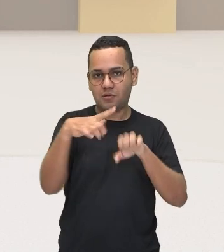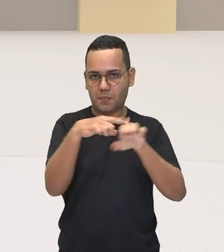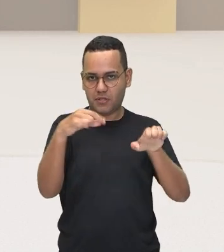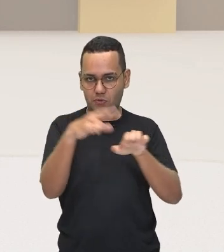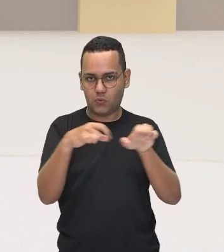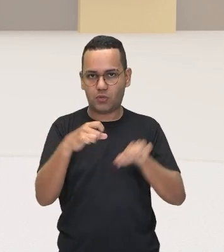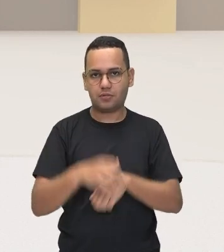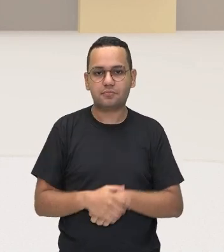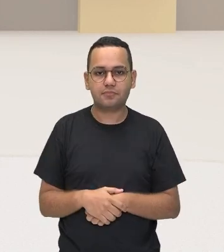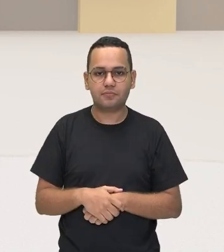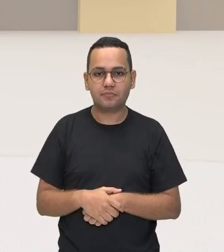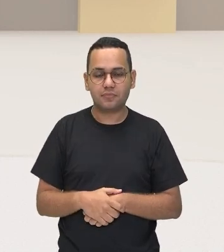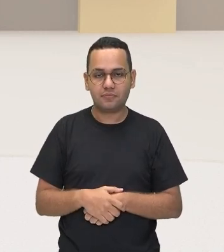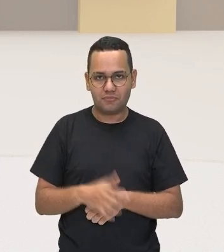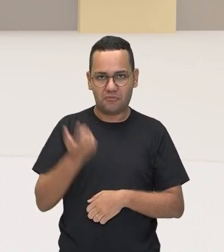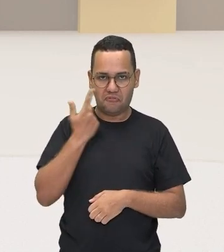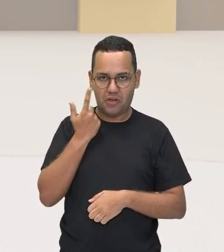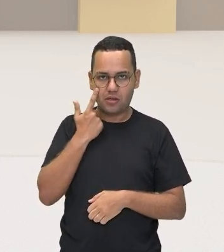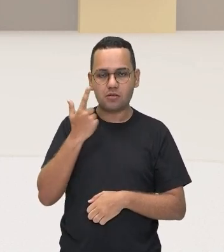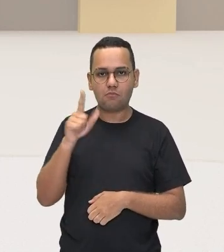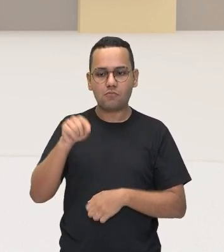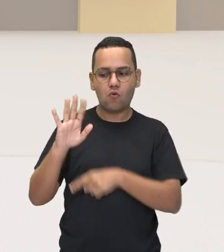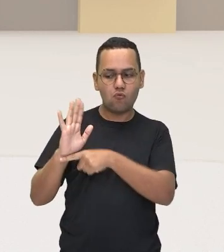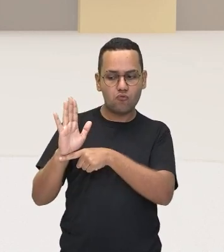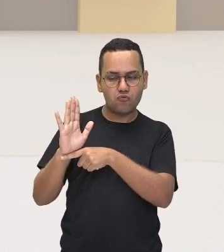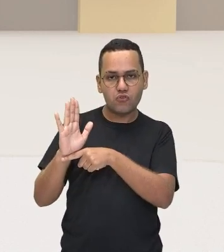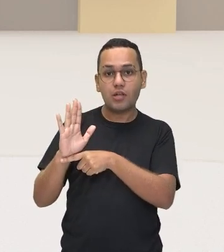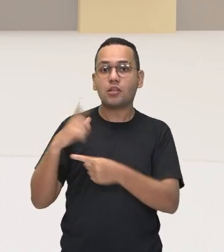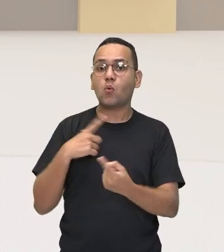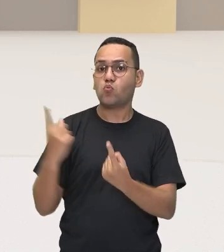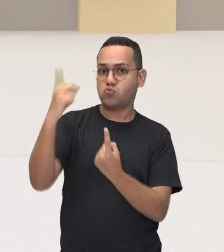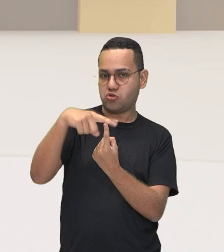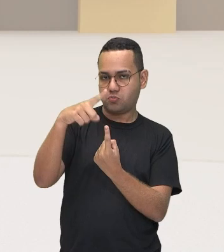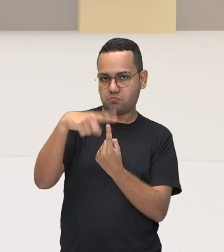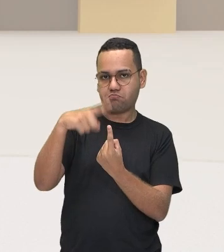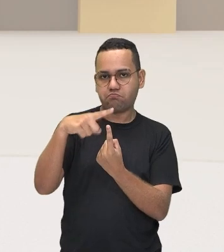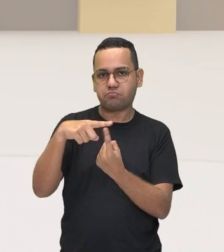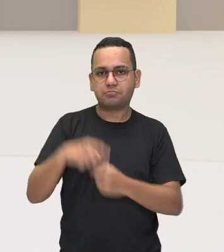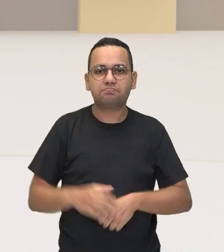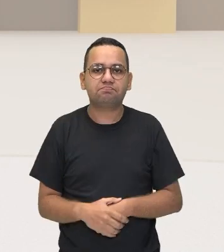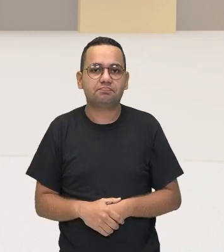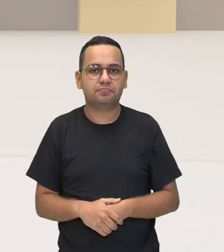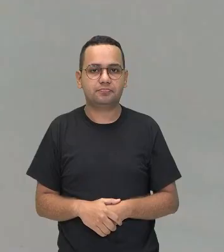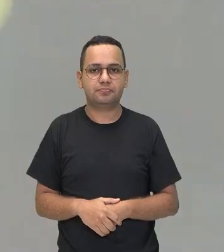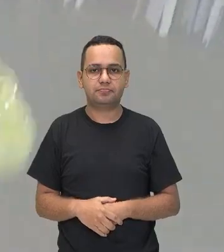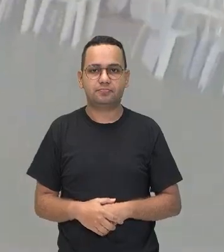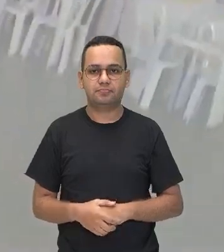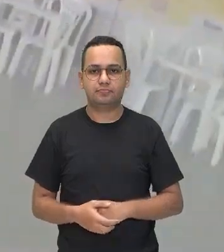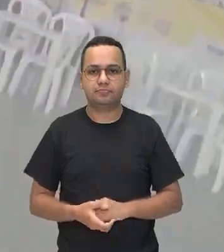ver um vídeo excelente que traz para a gente um tipo de empreendedorismo cultural.